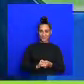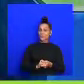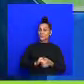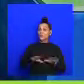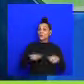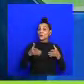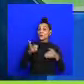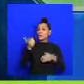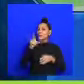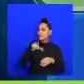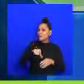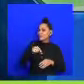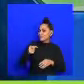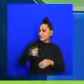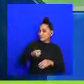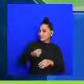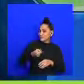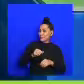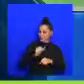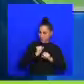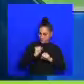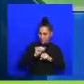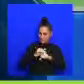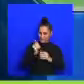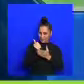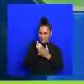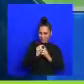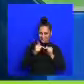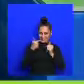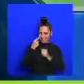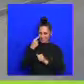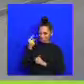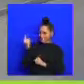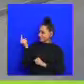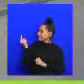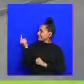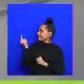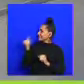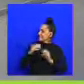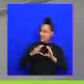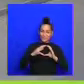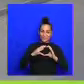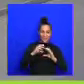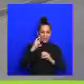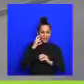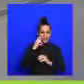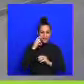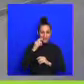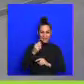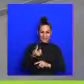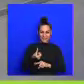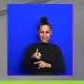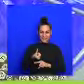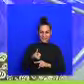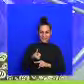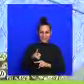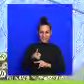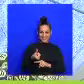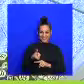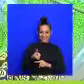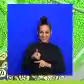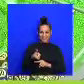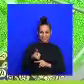O que será que vem por aí? Pode chamar, que a sorte vem. Bola rosa, número